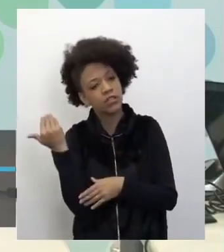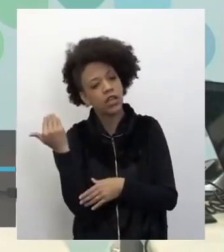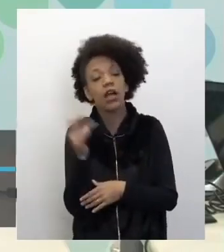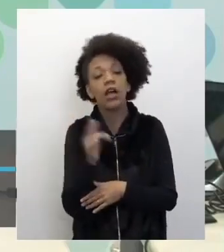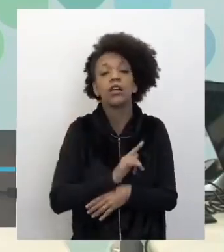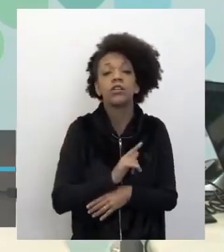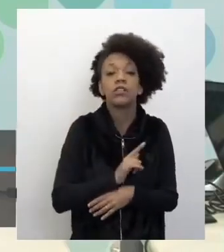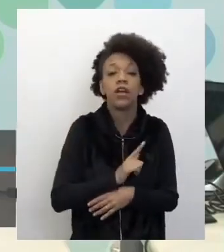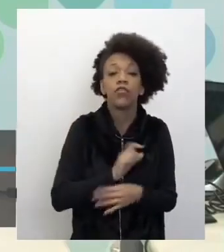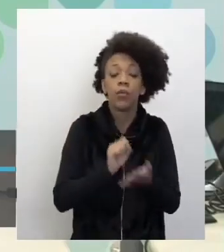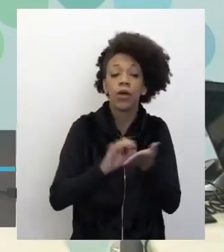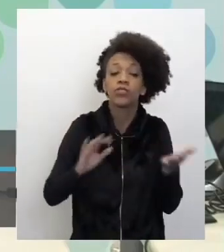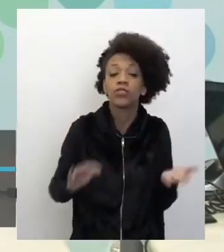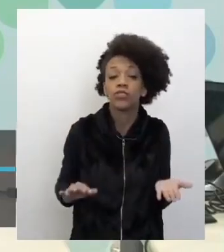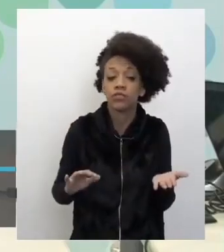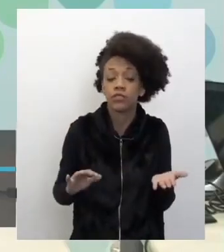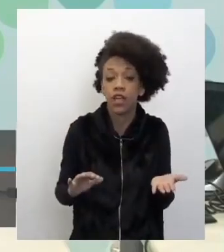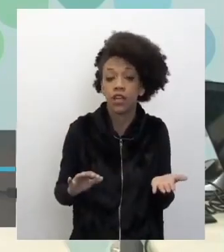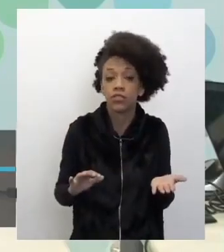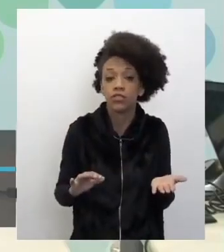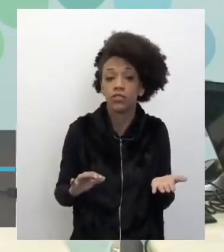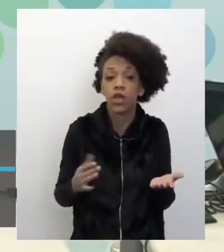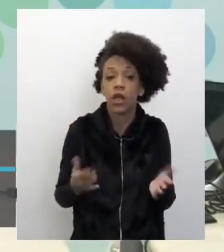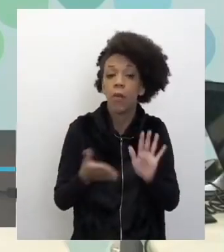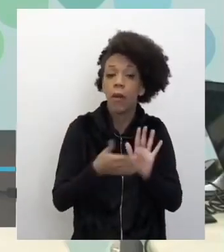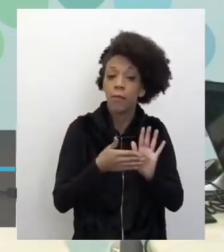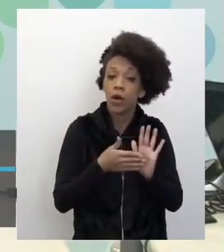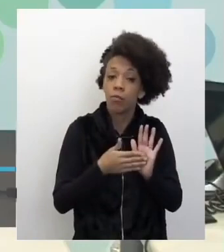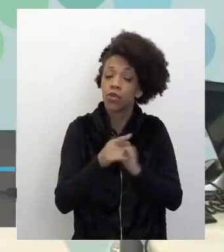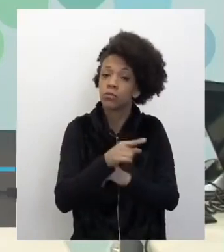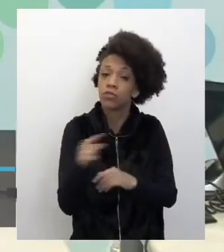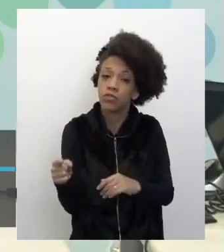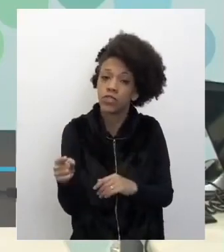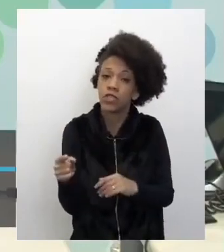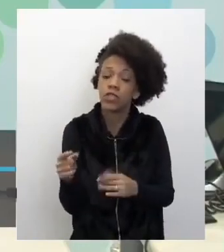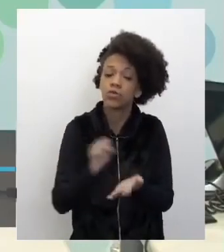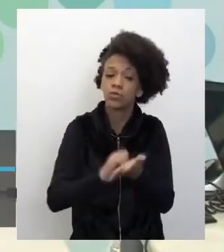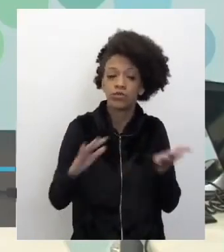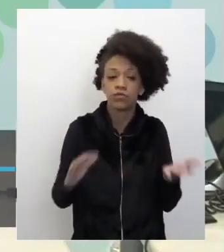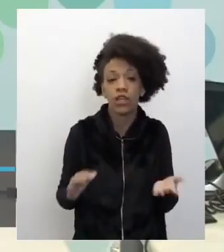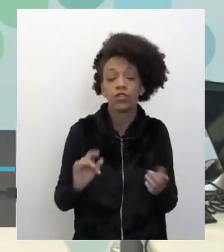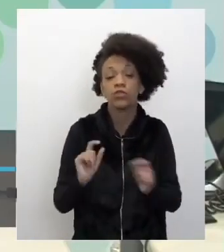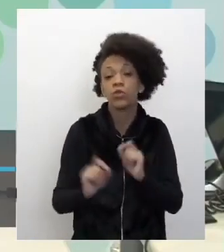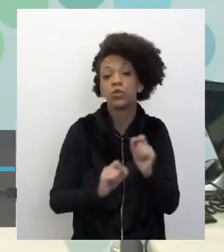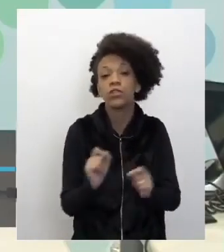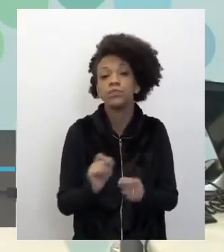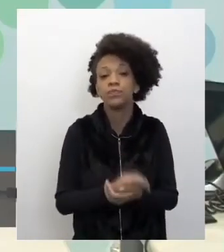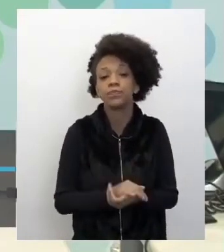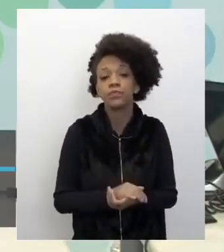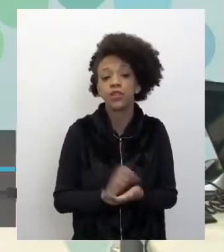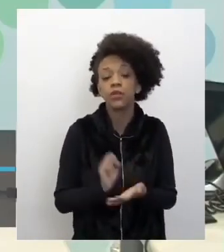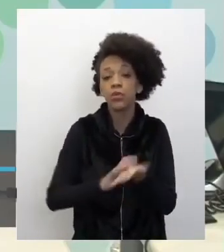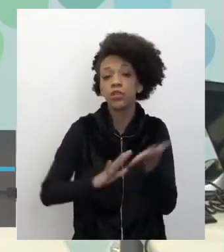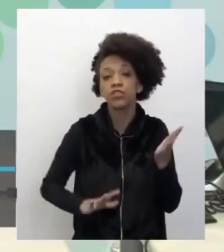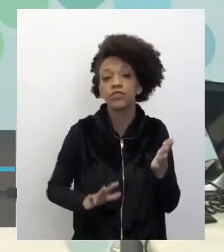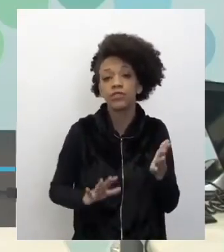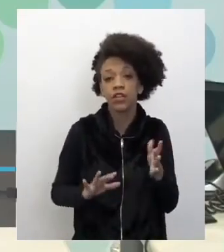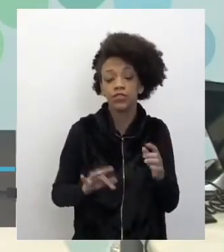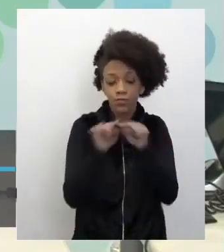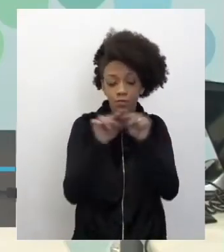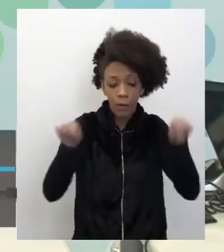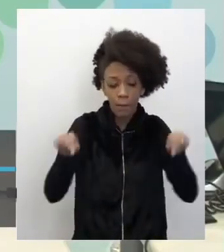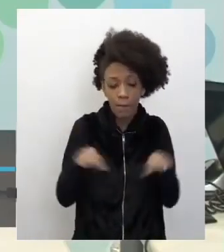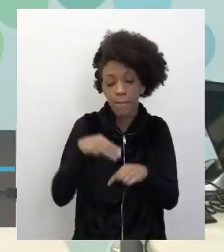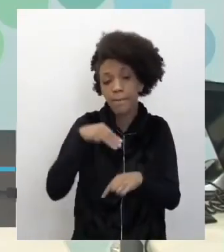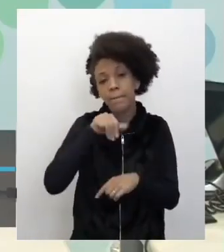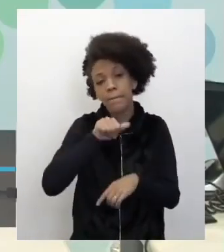tivemos uma atividade, né, nós fizemos a proposta para vocês de uma atividade, que era uma atividade de uma elaboração de uma maquete. E aí